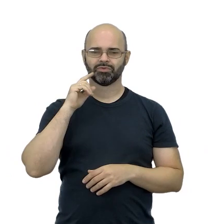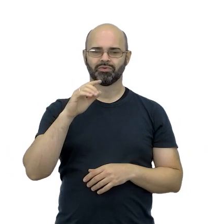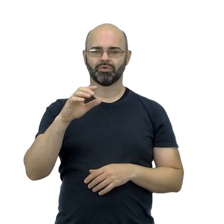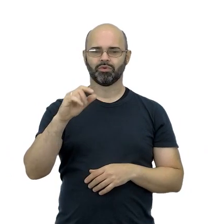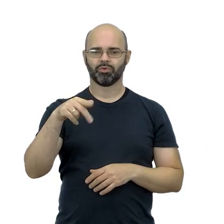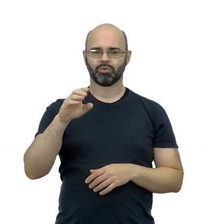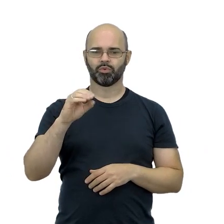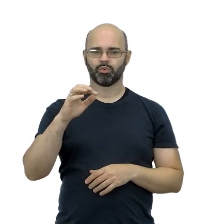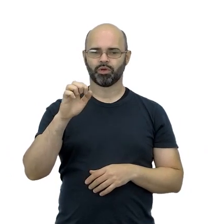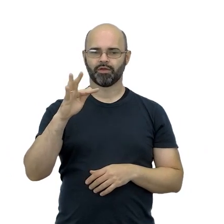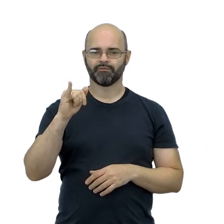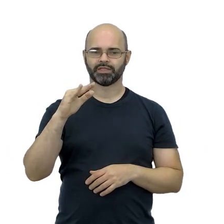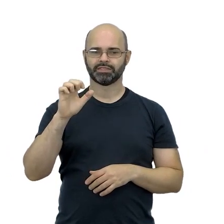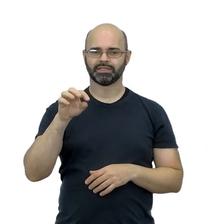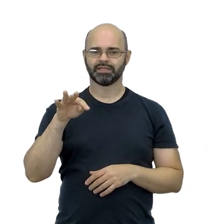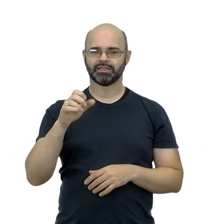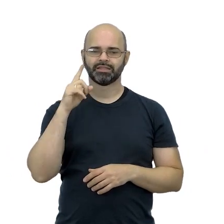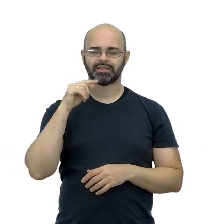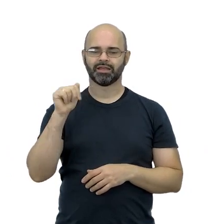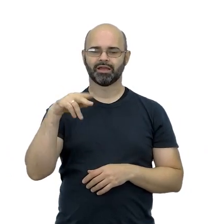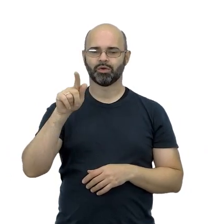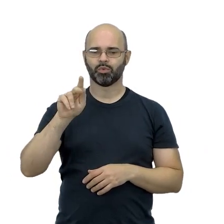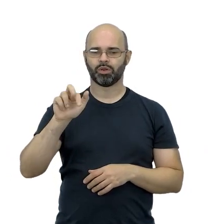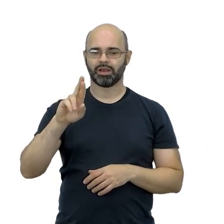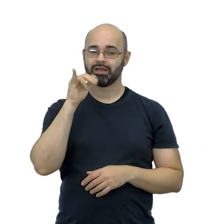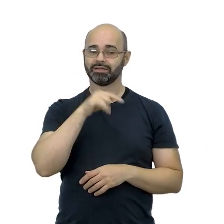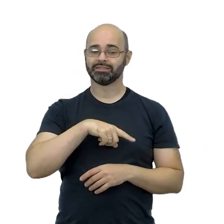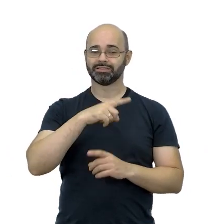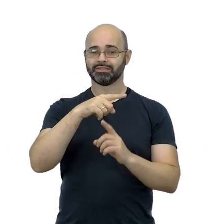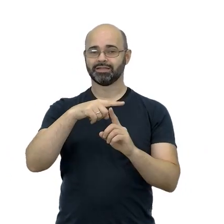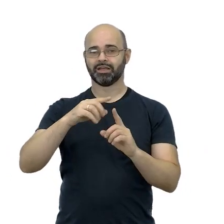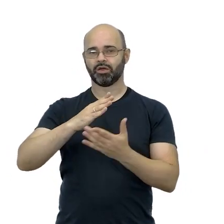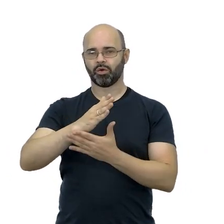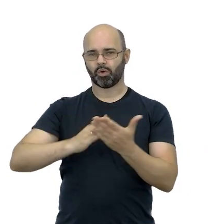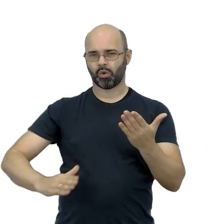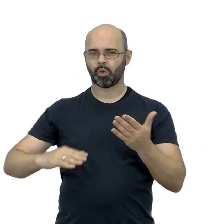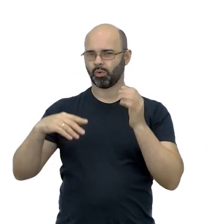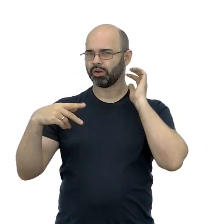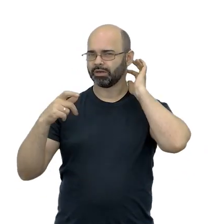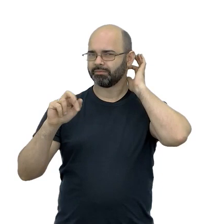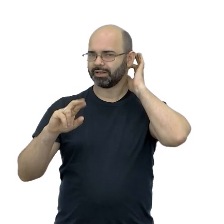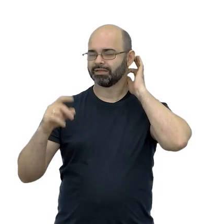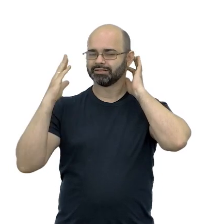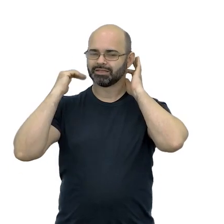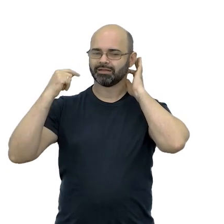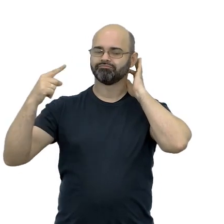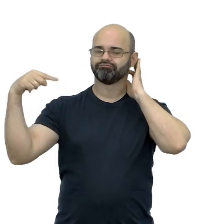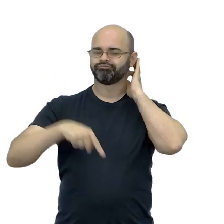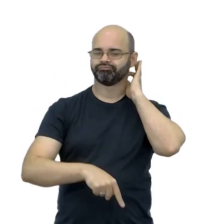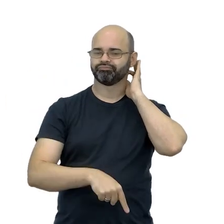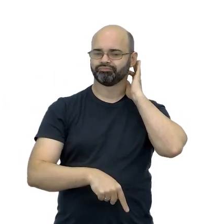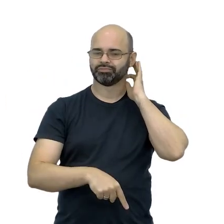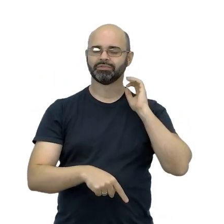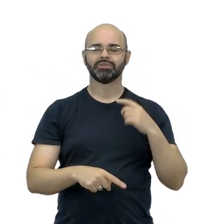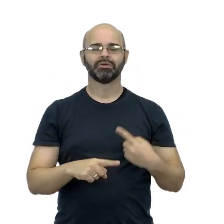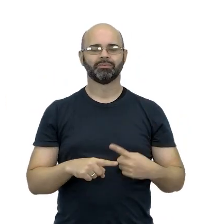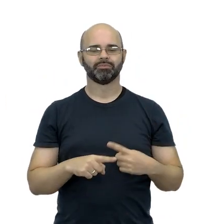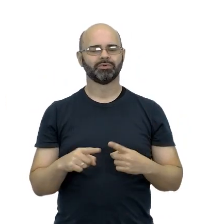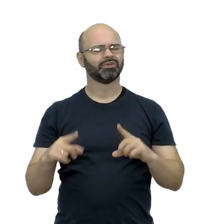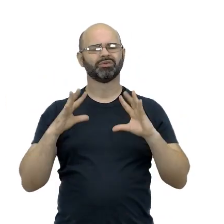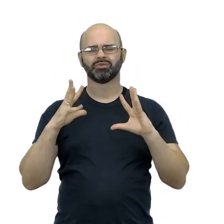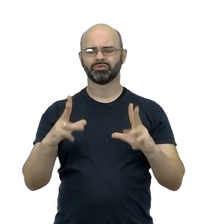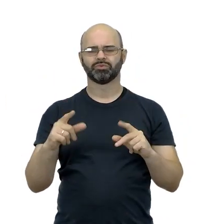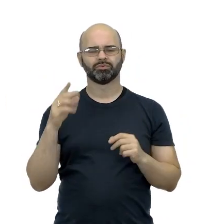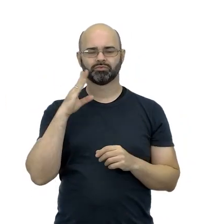corta os quadrantes o quê? Pares. Então, se cortou os quadrantes pares, eu já sei que ela é decrescente. Não tem problema que todo mundo